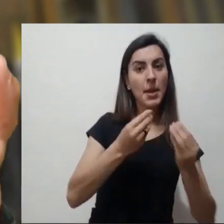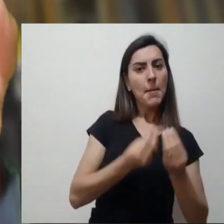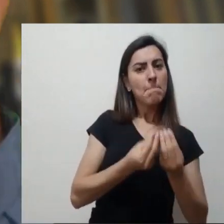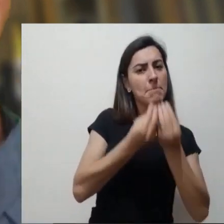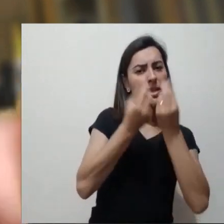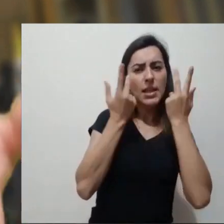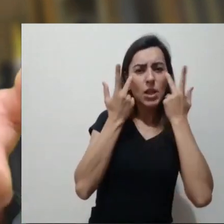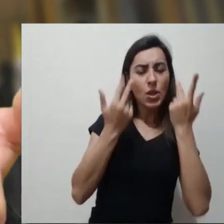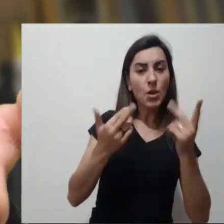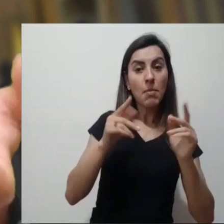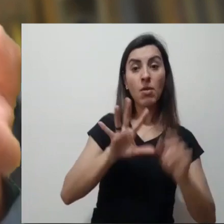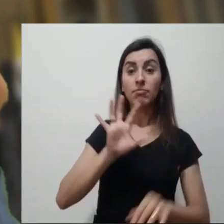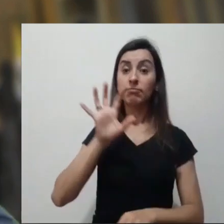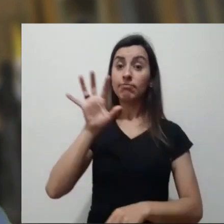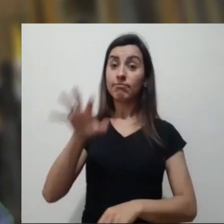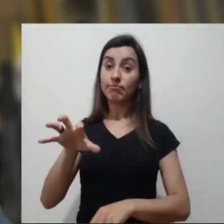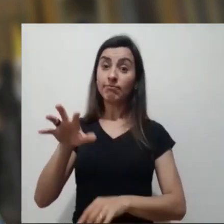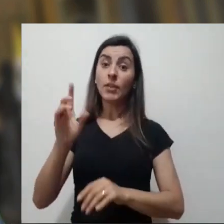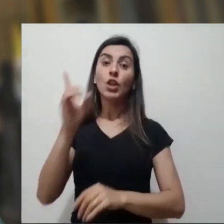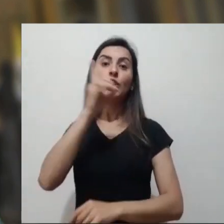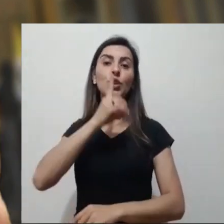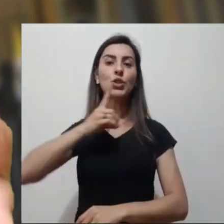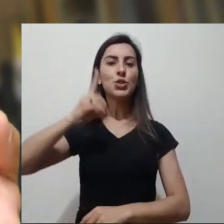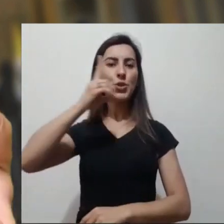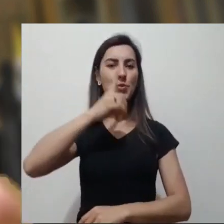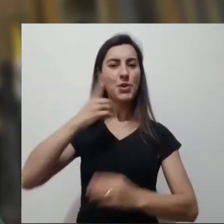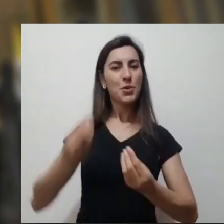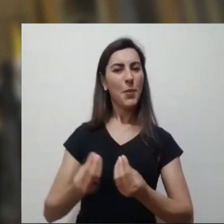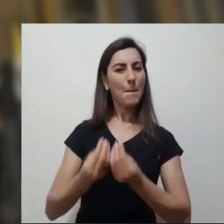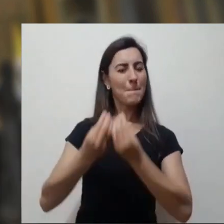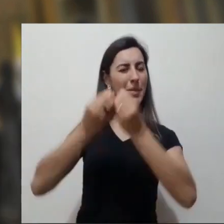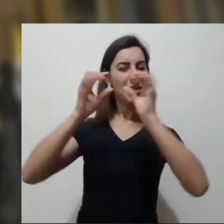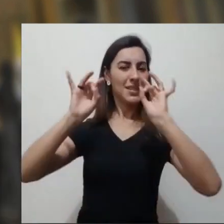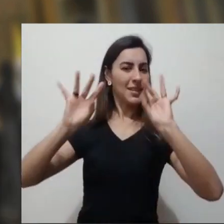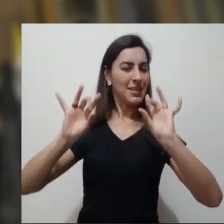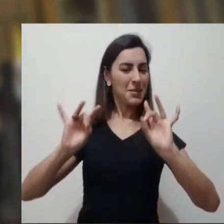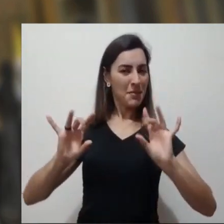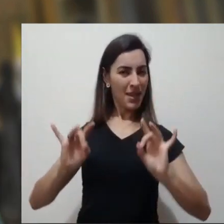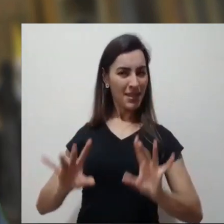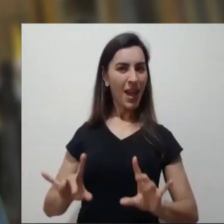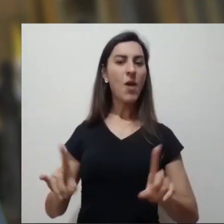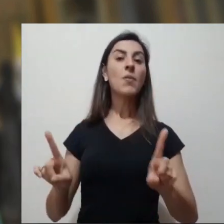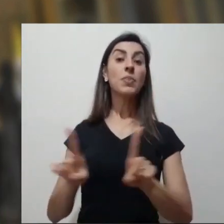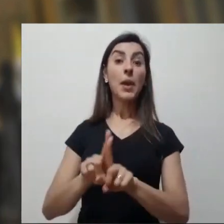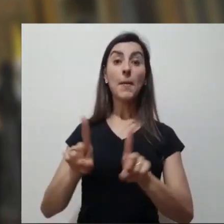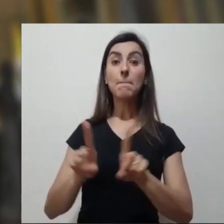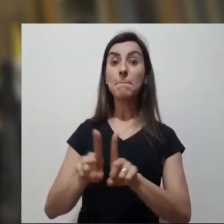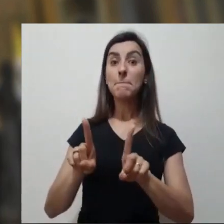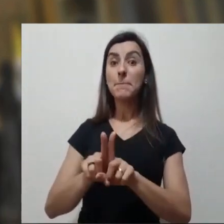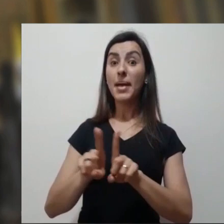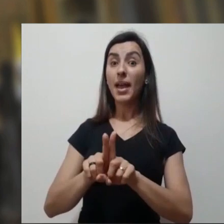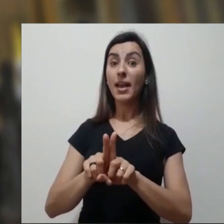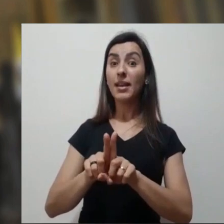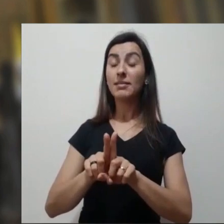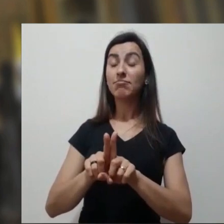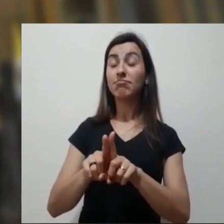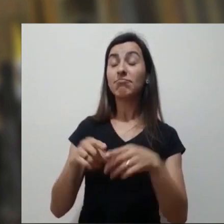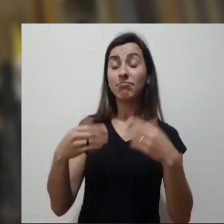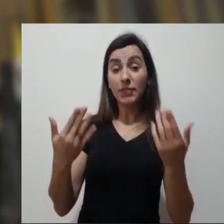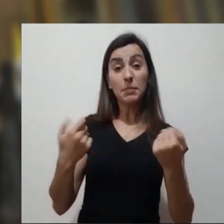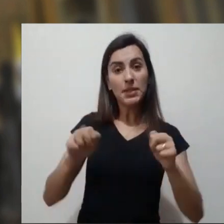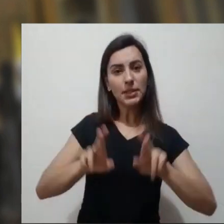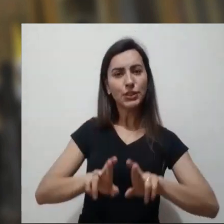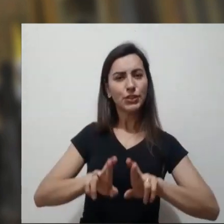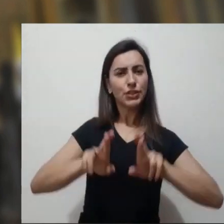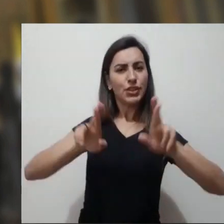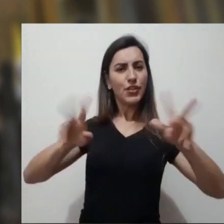missa dominical, missa solene, porque o domingo também é uma missa solene, das missas feriais, das missas